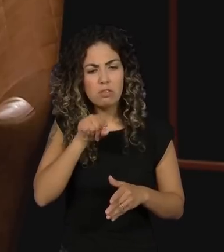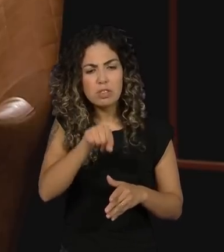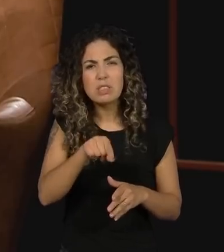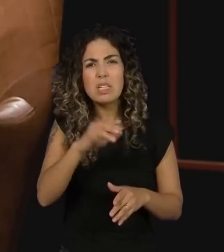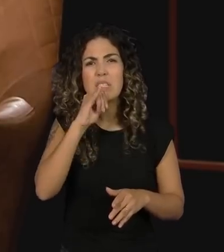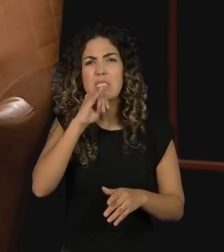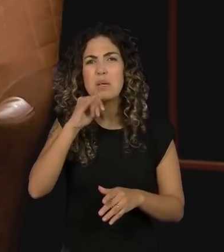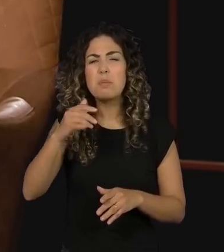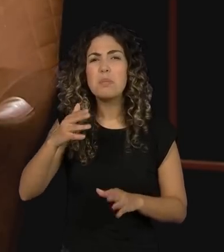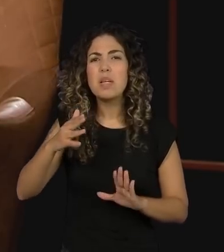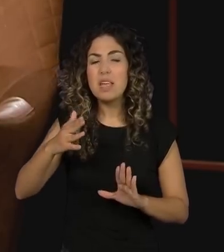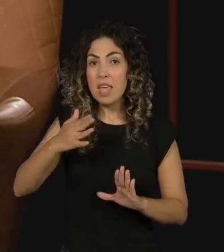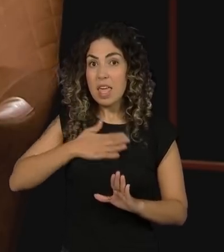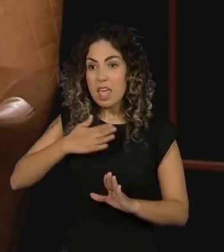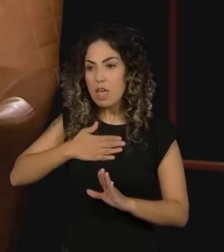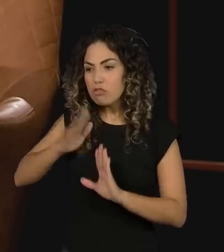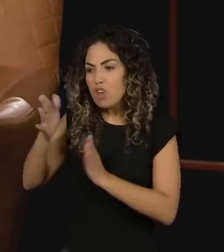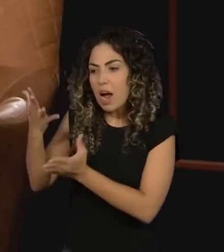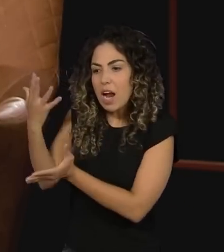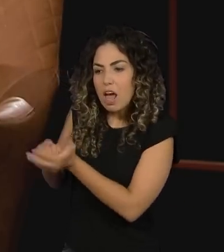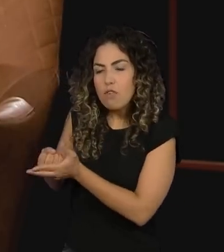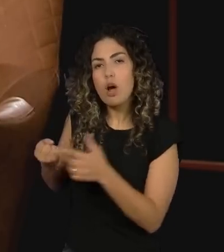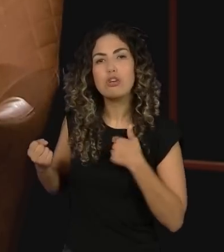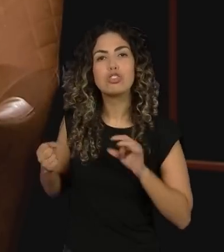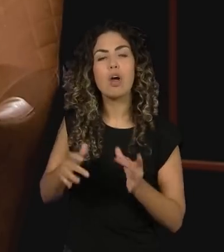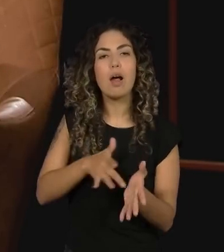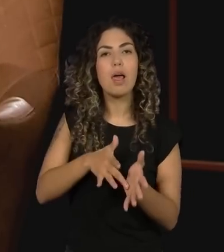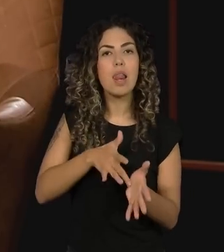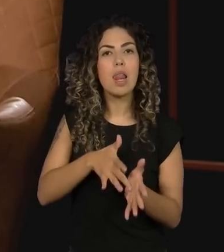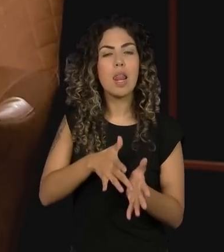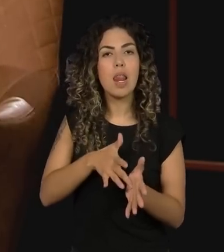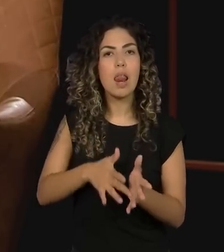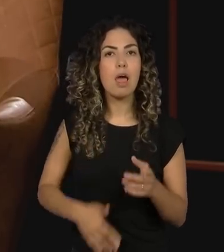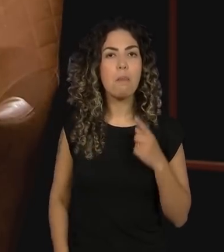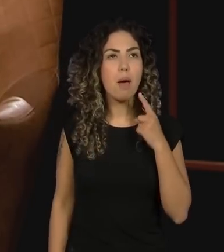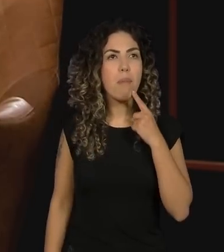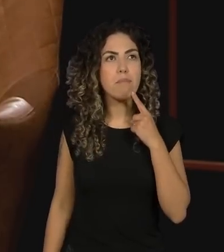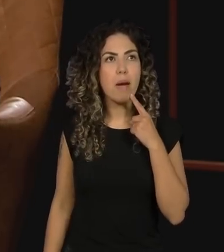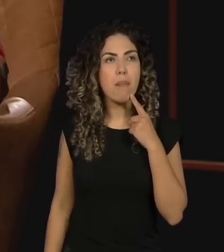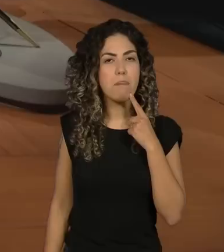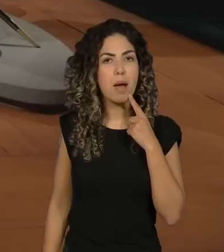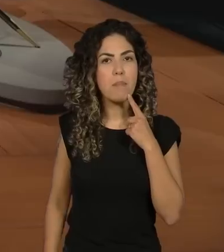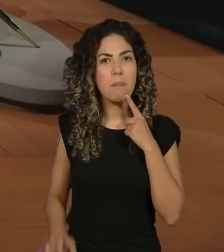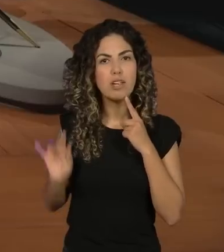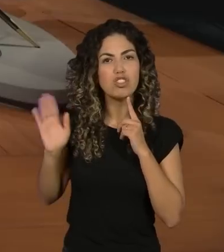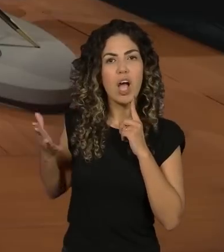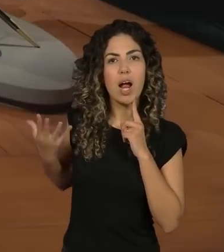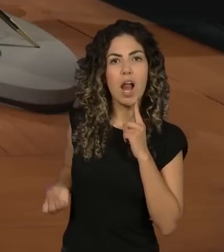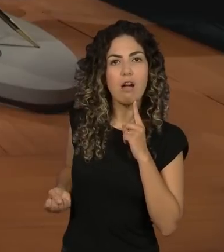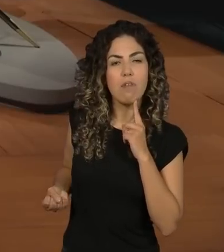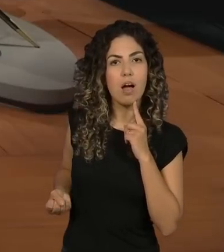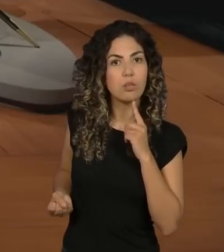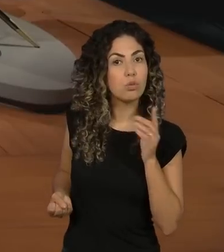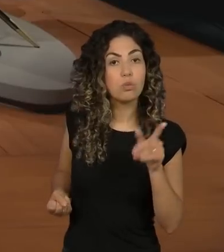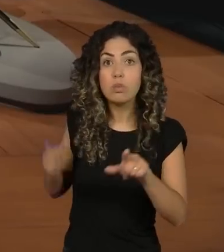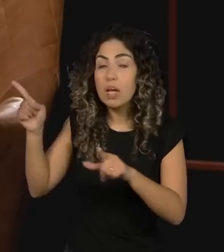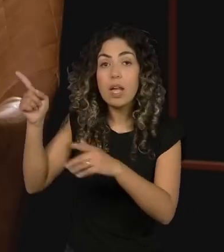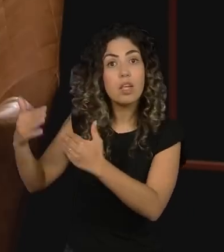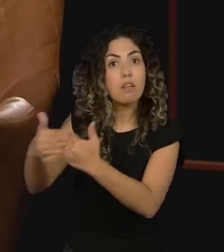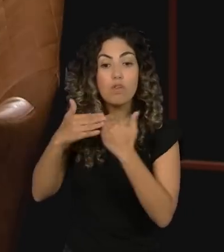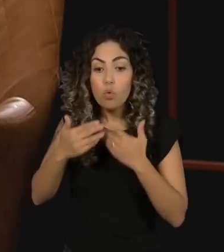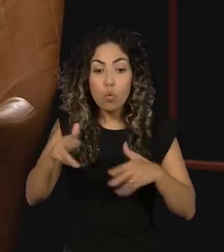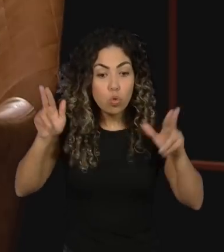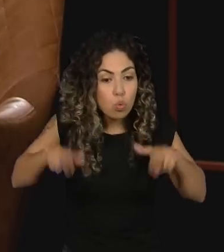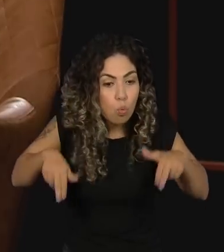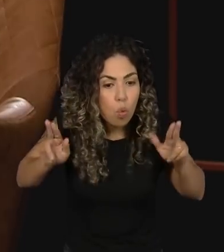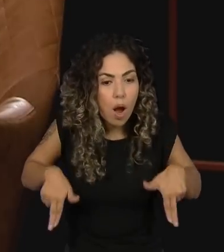Nunca se duble. Que conselho. Maravilhoso. A minha responsabilidade é